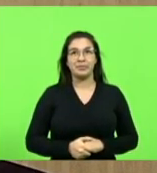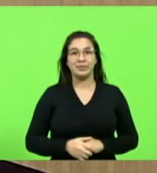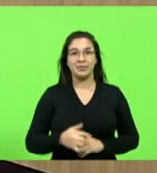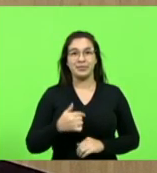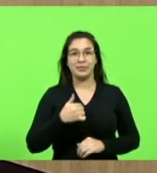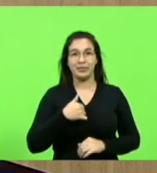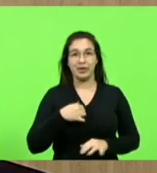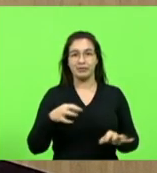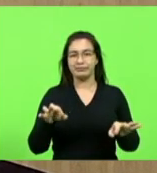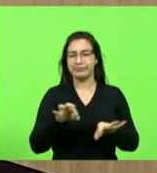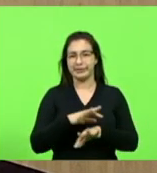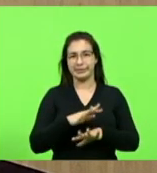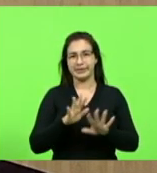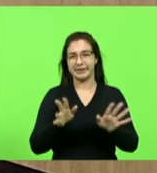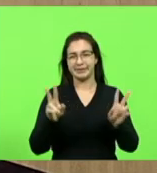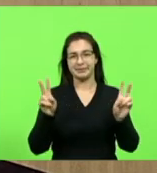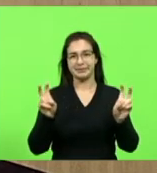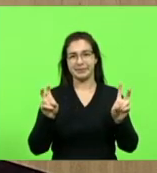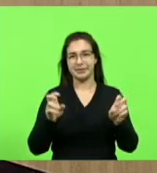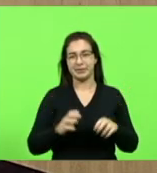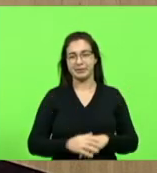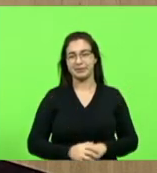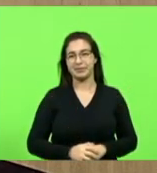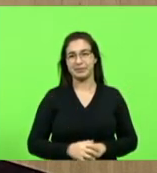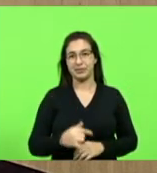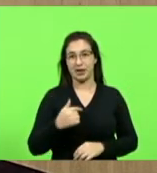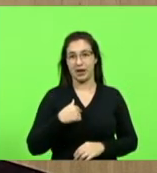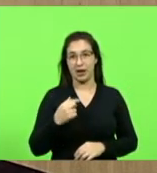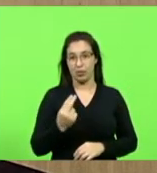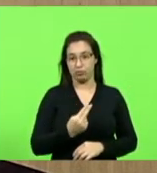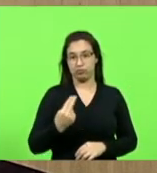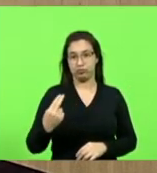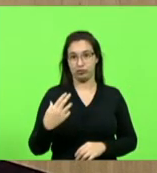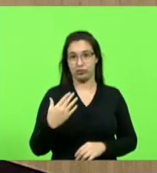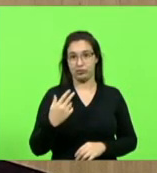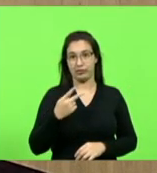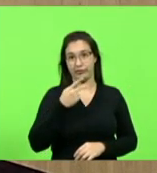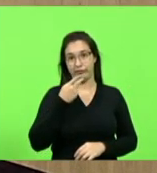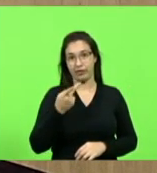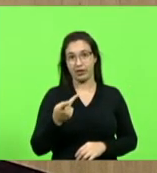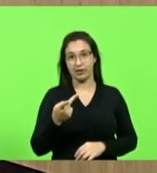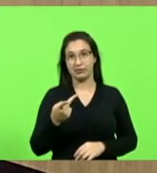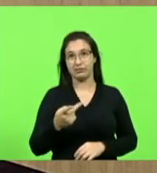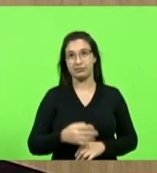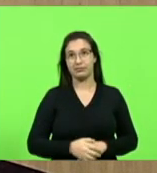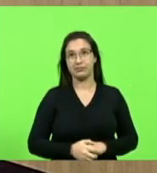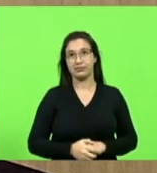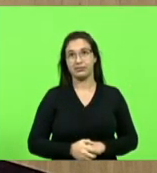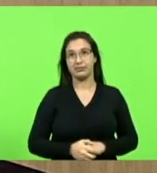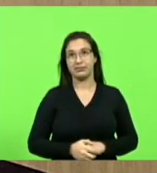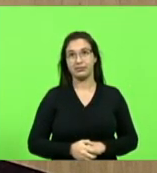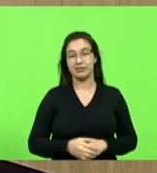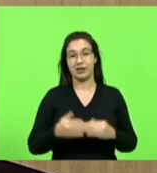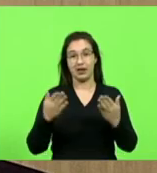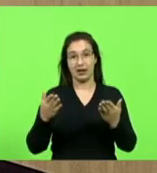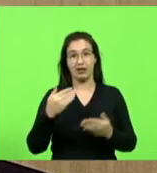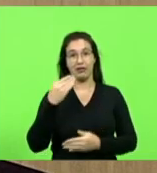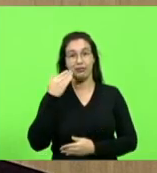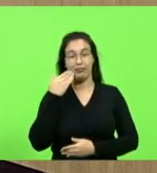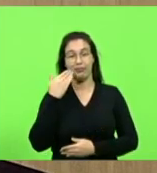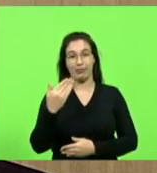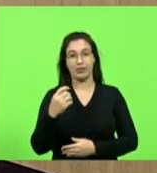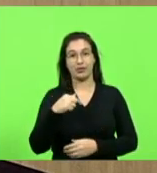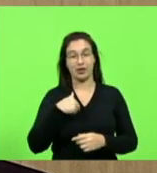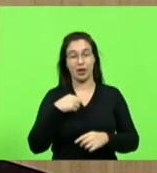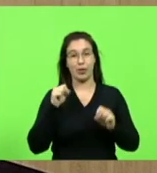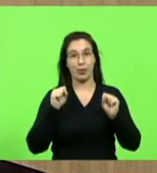eu não vou manter pela ordem. Pela ordem. Pela ordem. Eu fui citado? Não pela ordem eu ser citado? Até o Léo vai te mostrar que eu posso. Pela